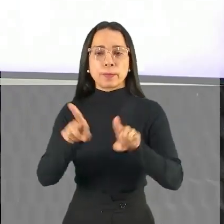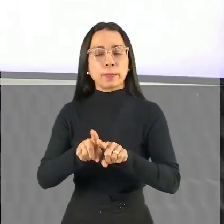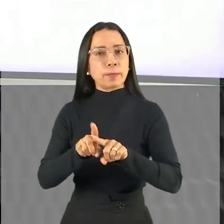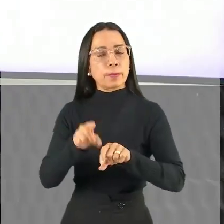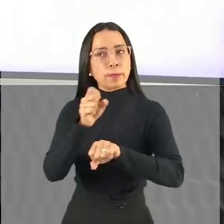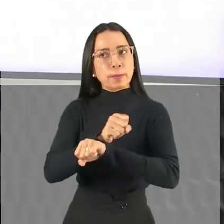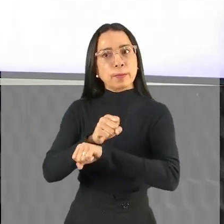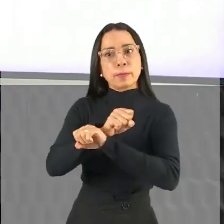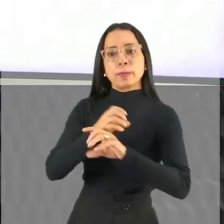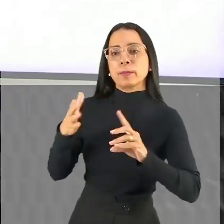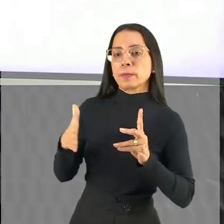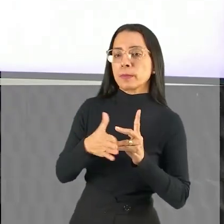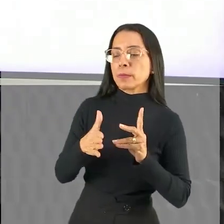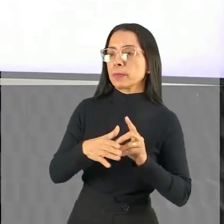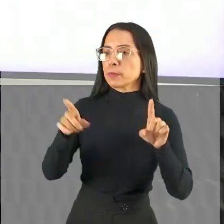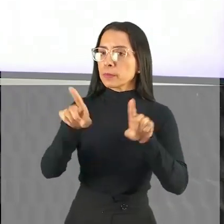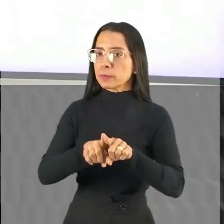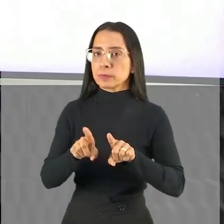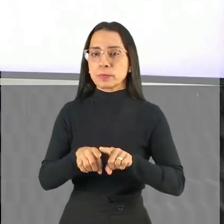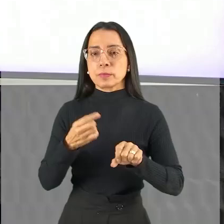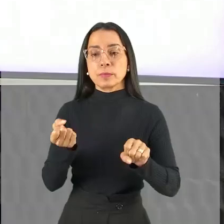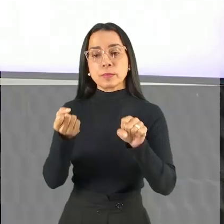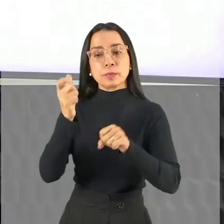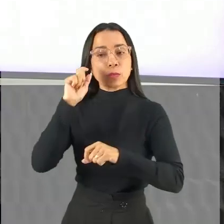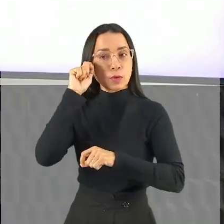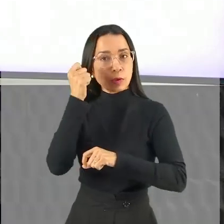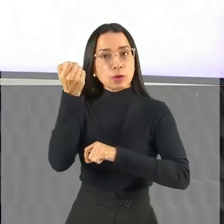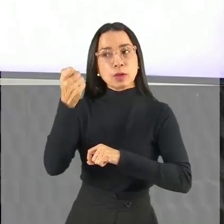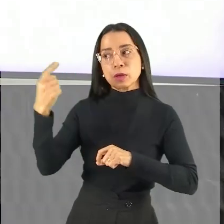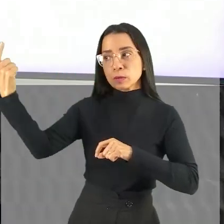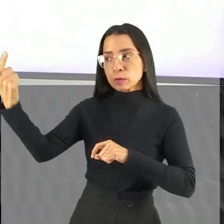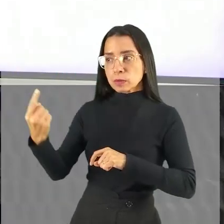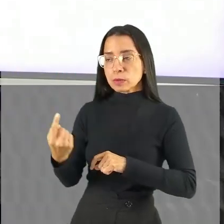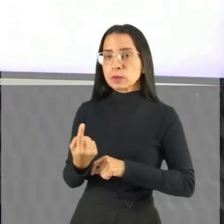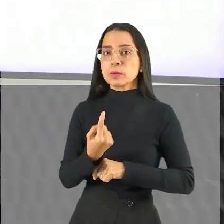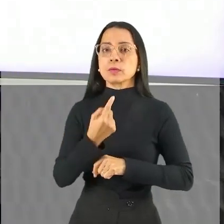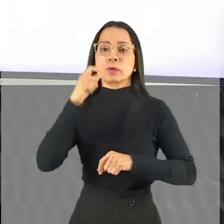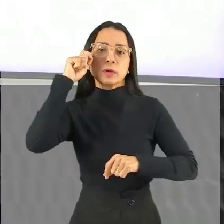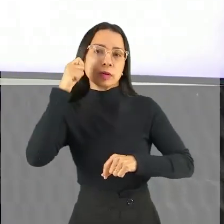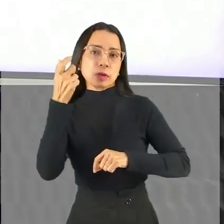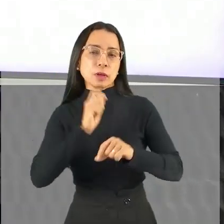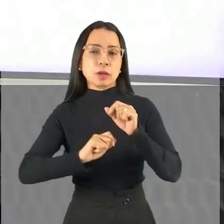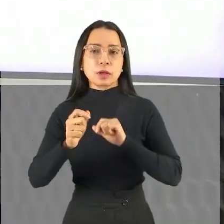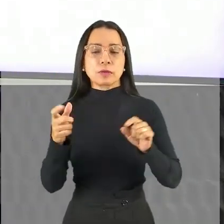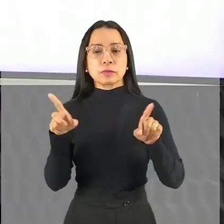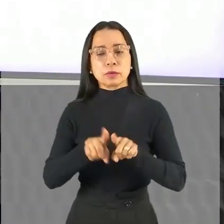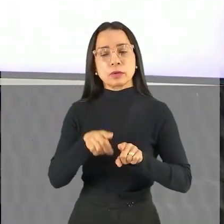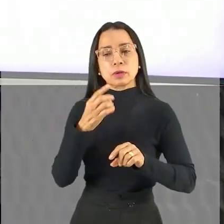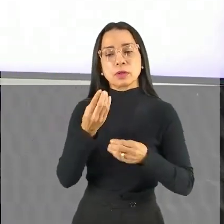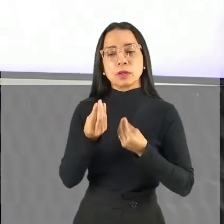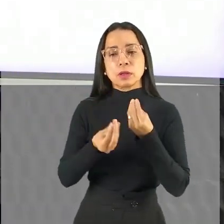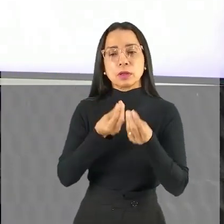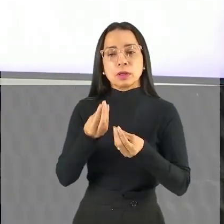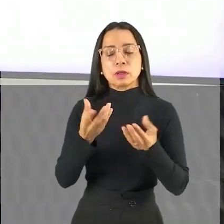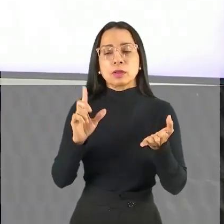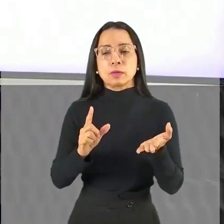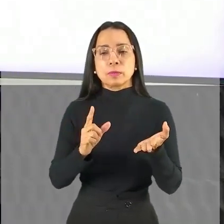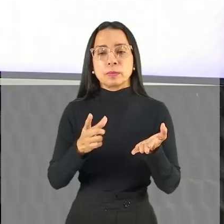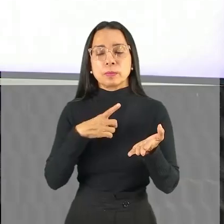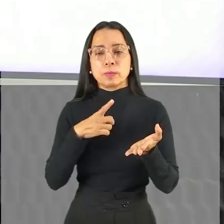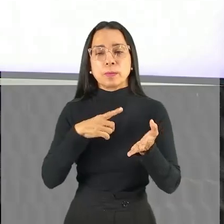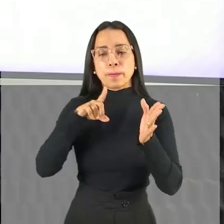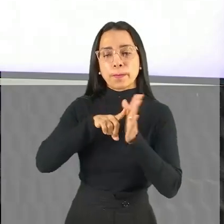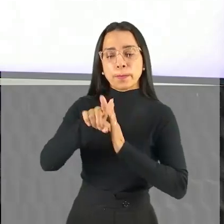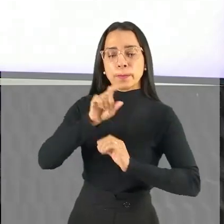escravização de indígenas e também de negros que vieram de África e que geralmente toma conta, né, de algumas dessas questões